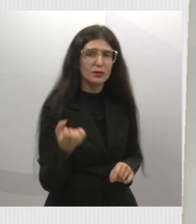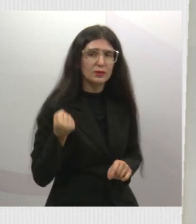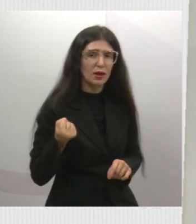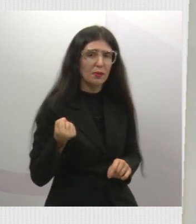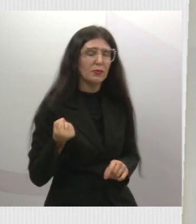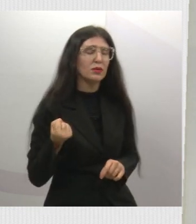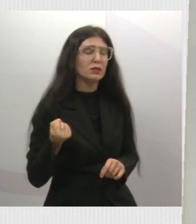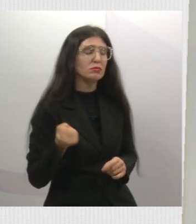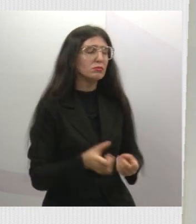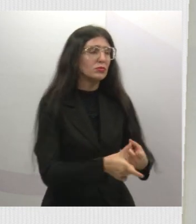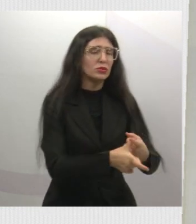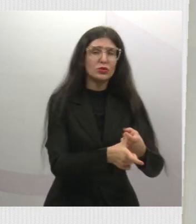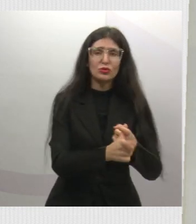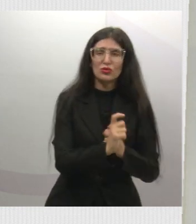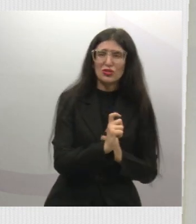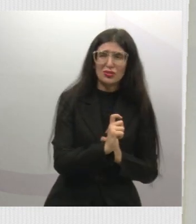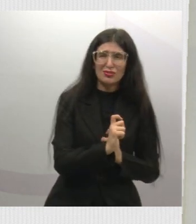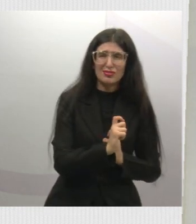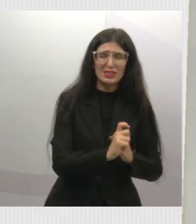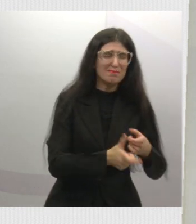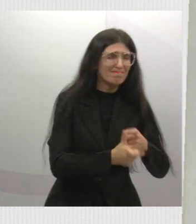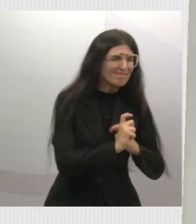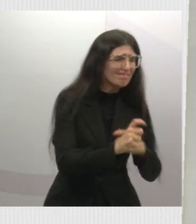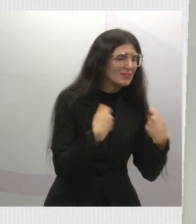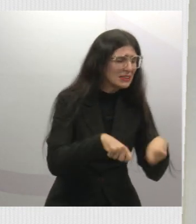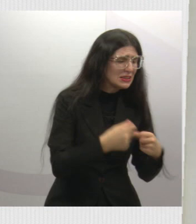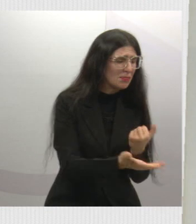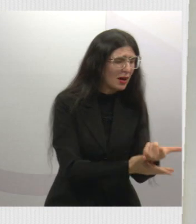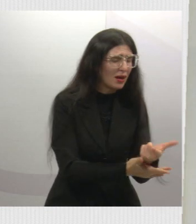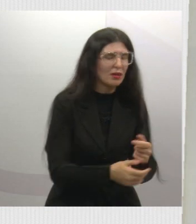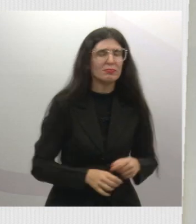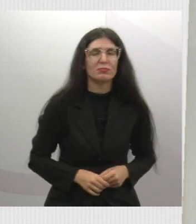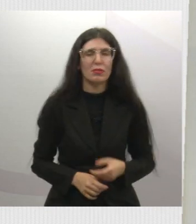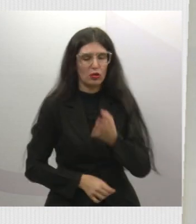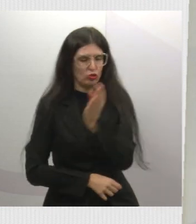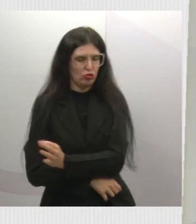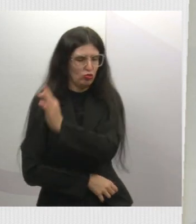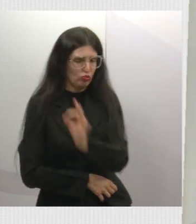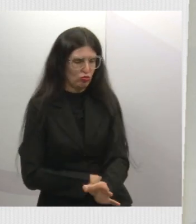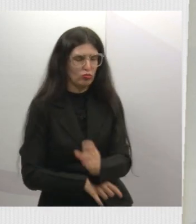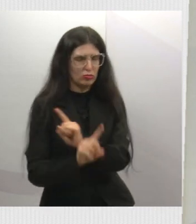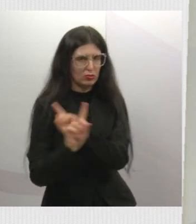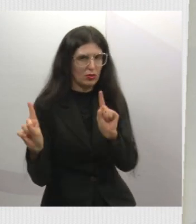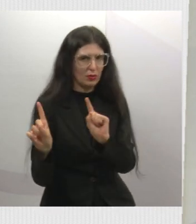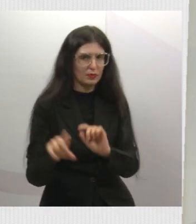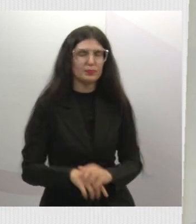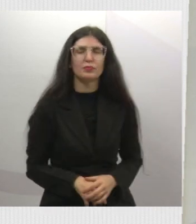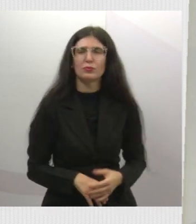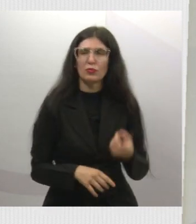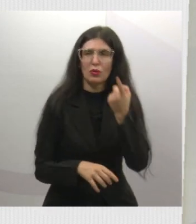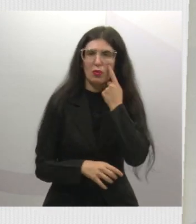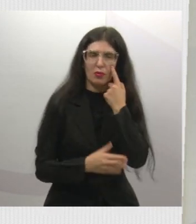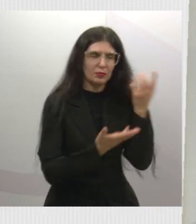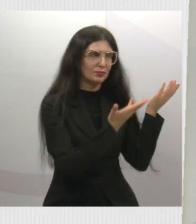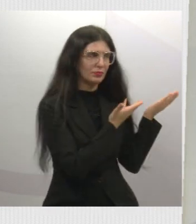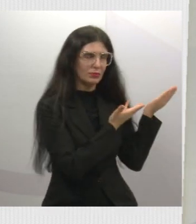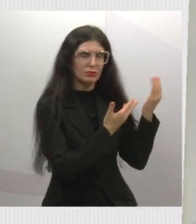você deve, sem levar em consideração os juros. Vamos ver esses números.